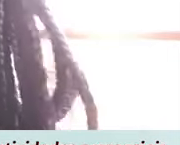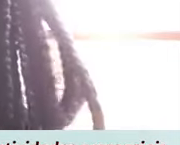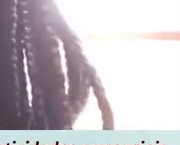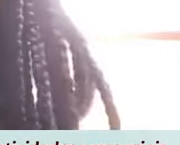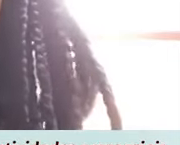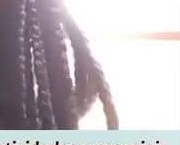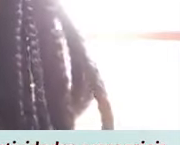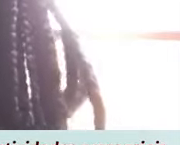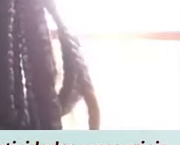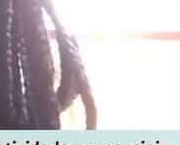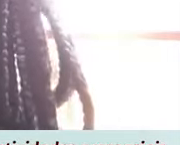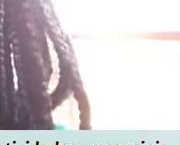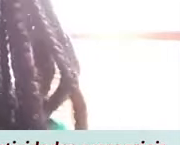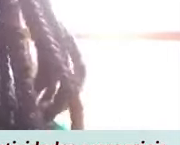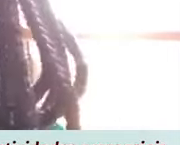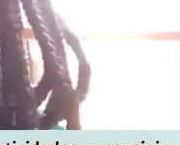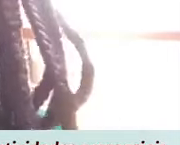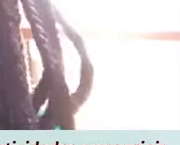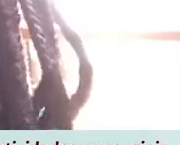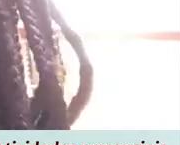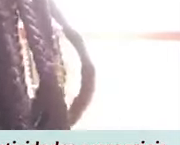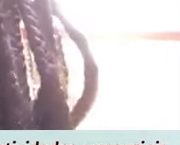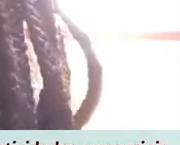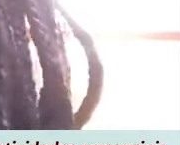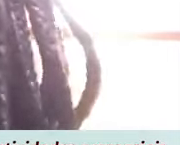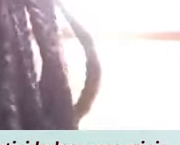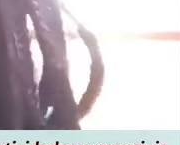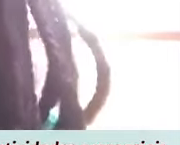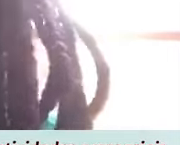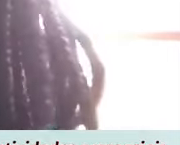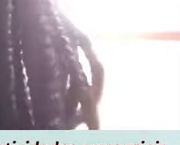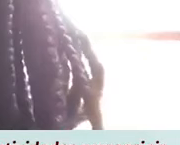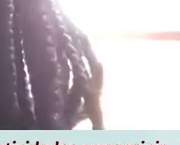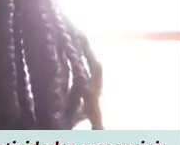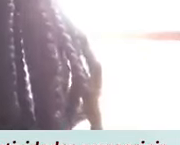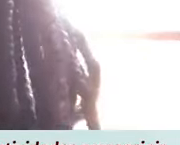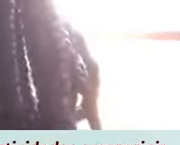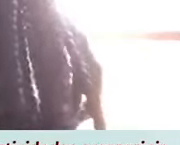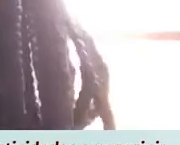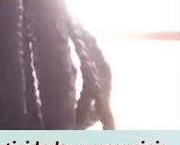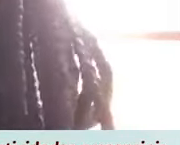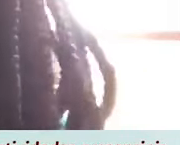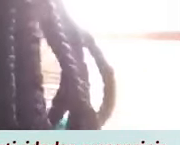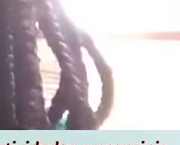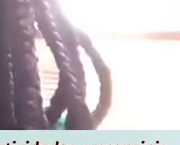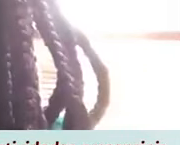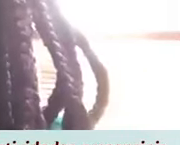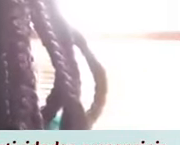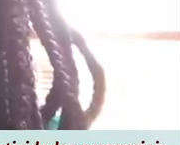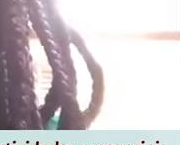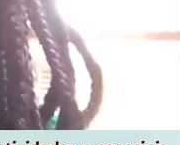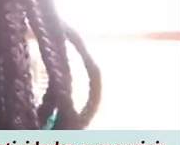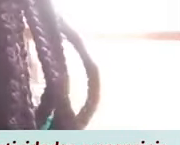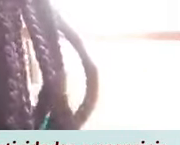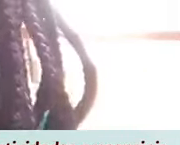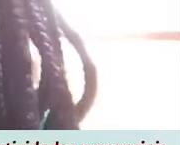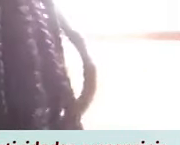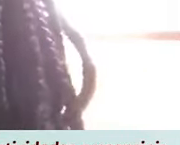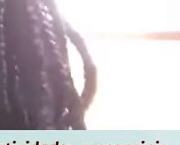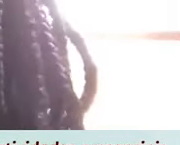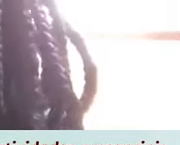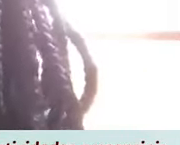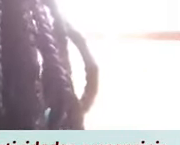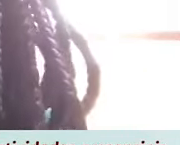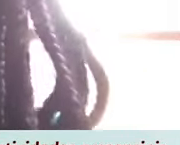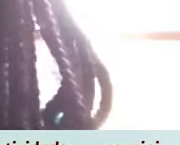tenta atacar a educação, né? Então, junto com um desgoverno e uma pandemia, nós estamos passando pelo